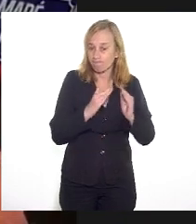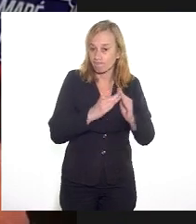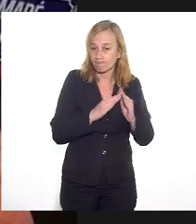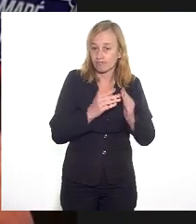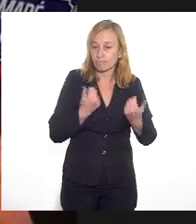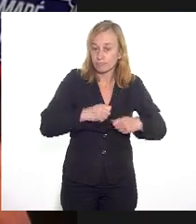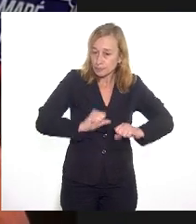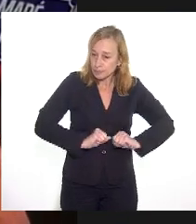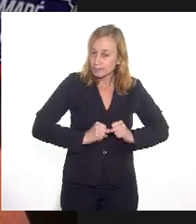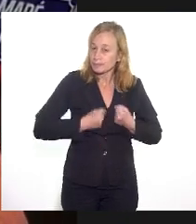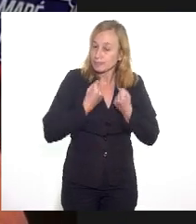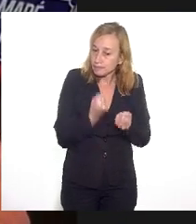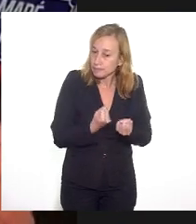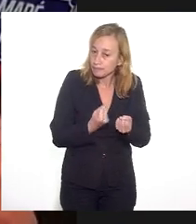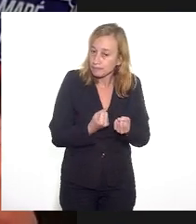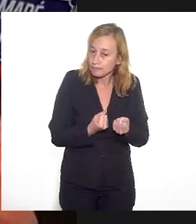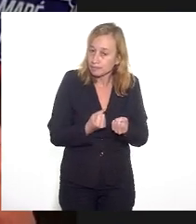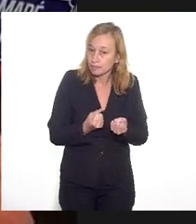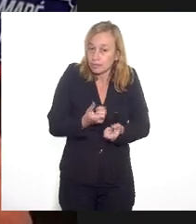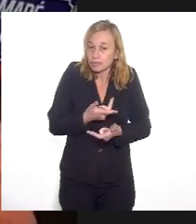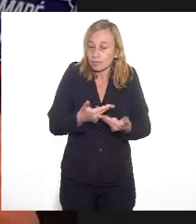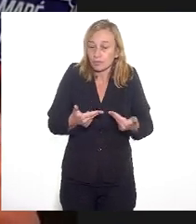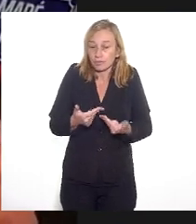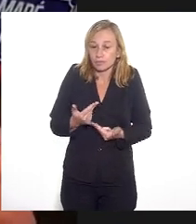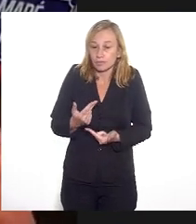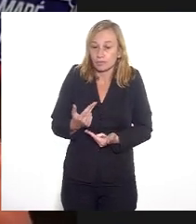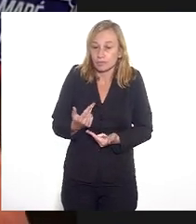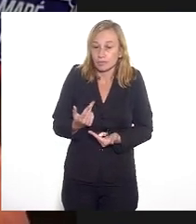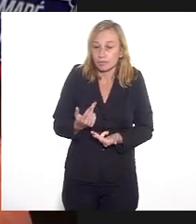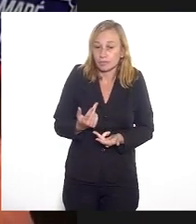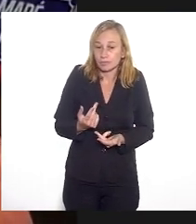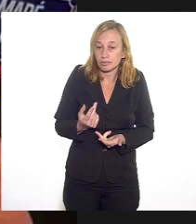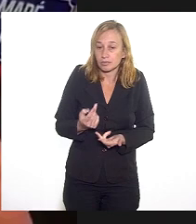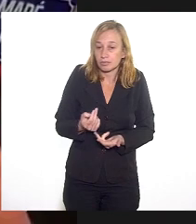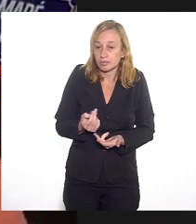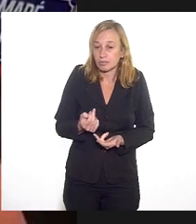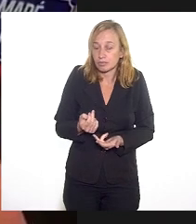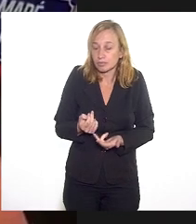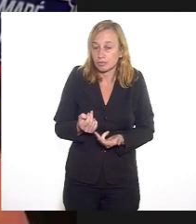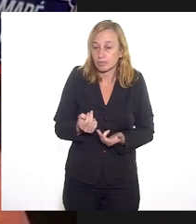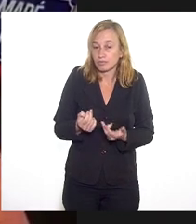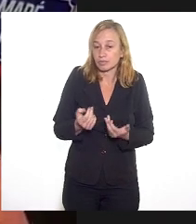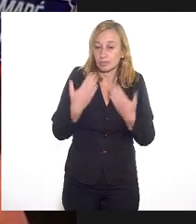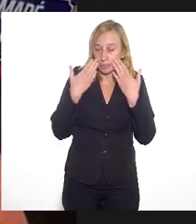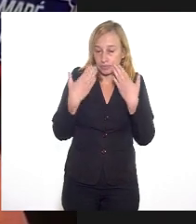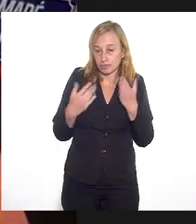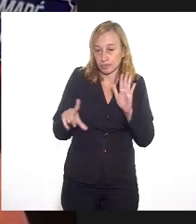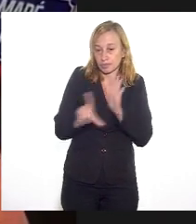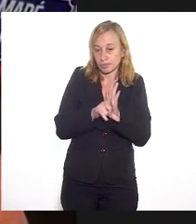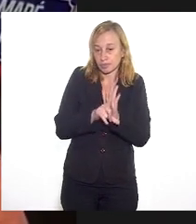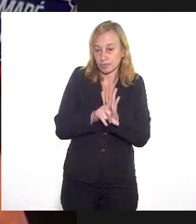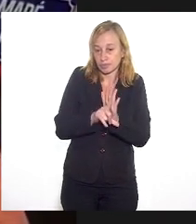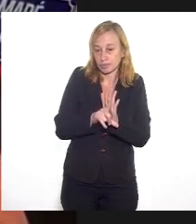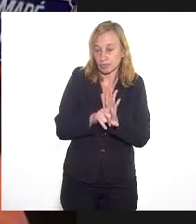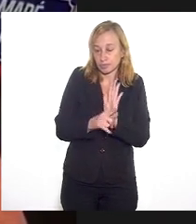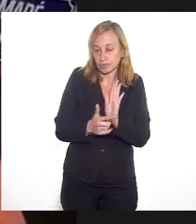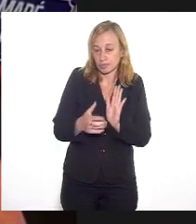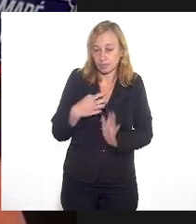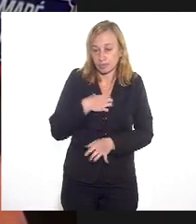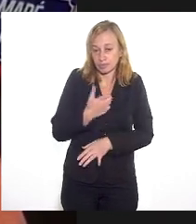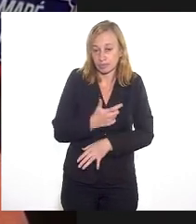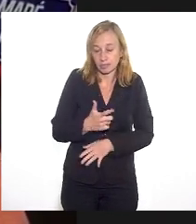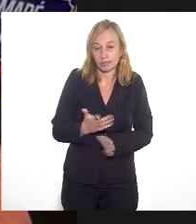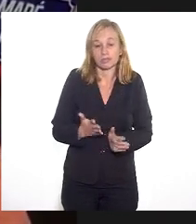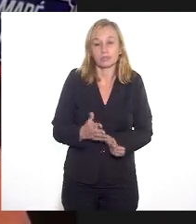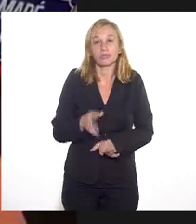que se debruçar por algo tão irreal como fictício representado por essa lei orçamentária. Então, nesse sentido,